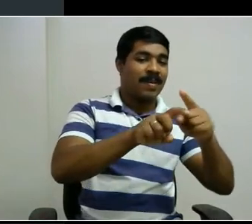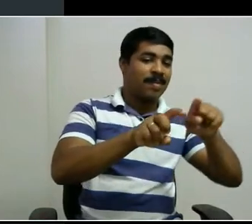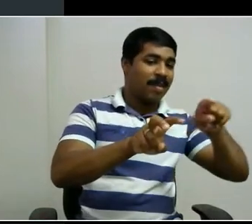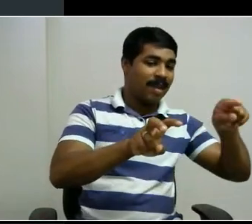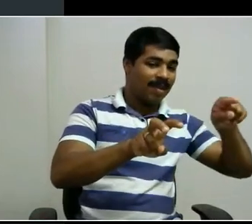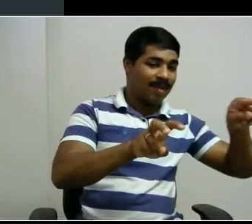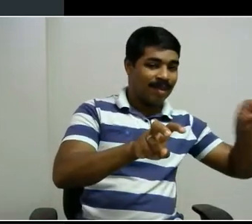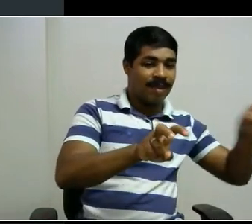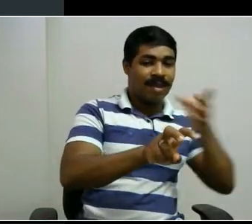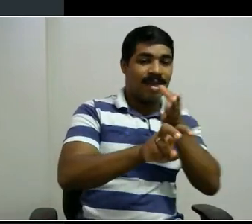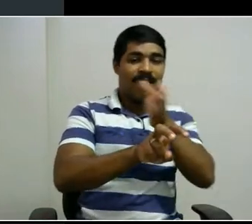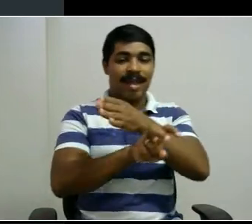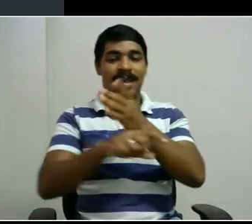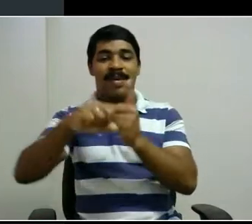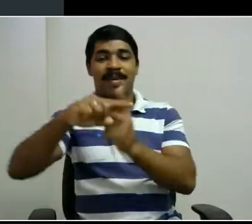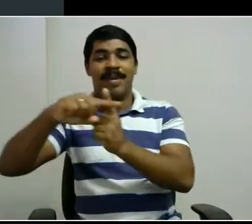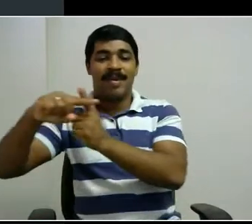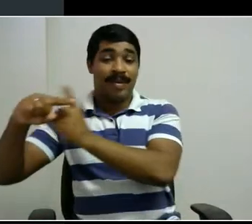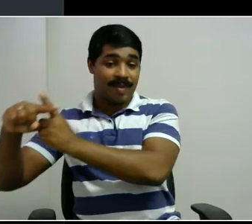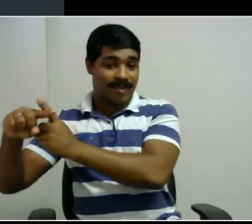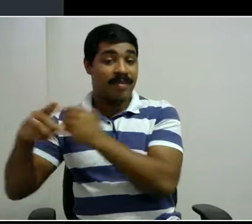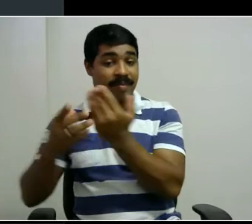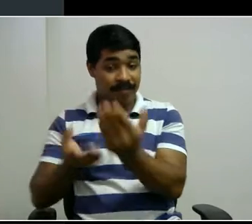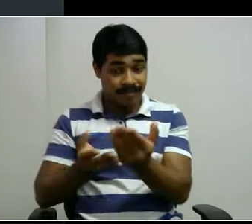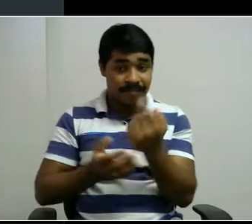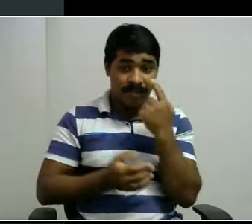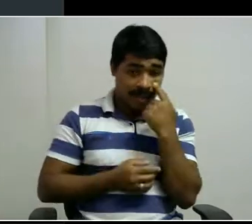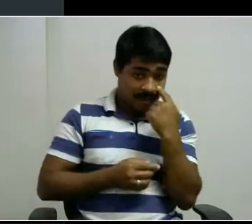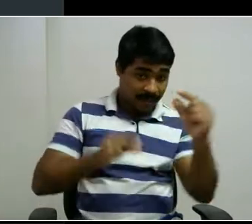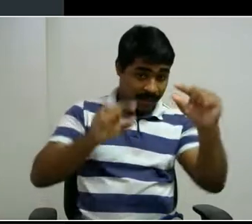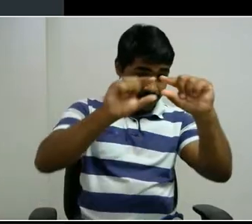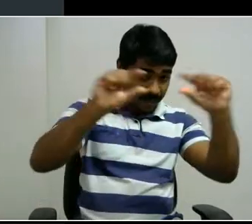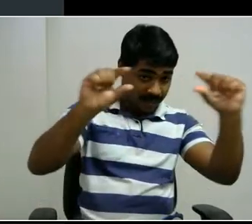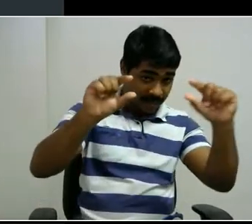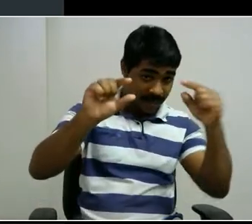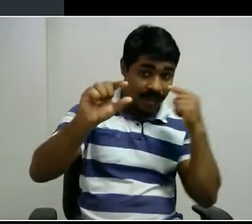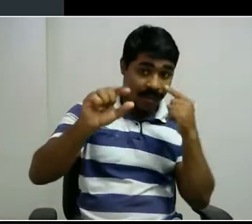Feito isso, a gente vai fazer agora o estudo do sinal aqui, ó.